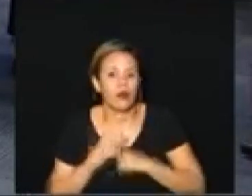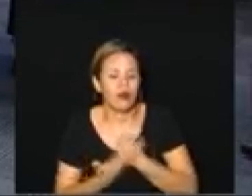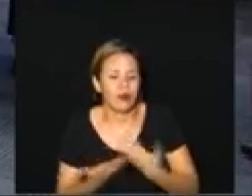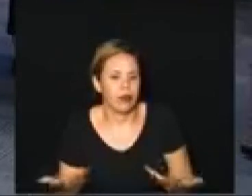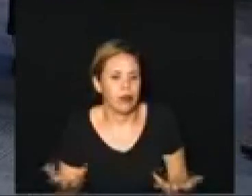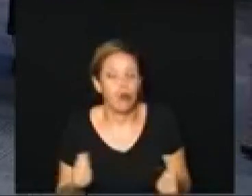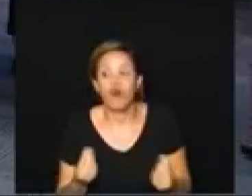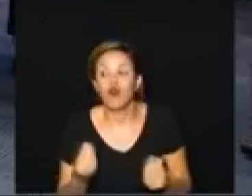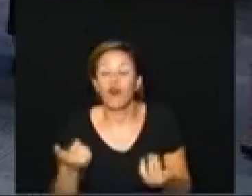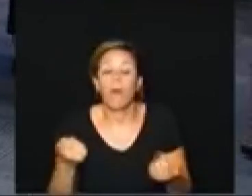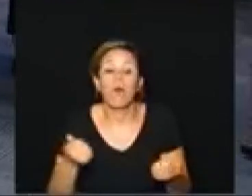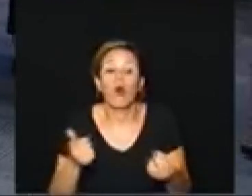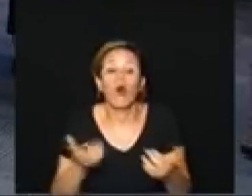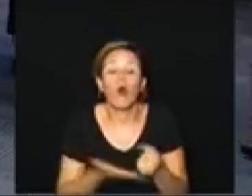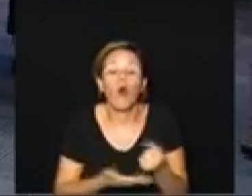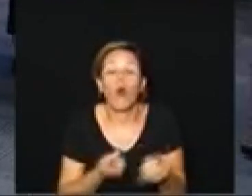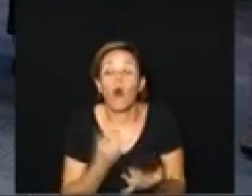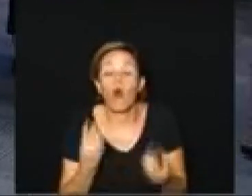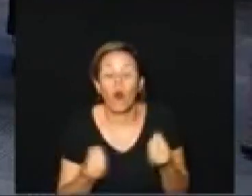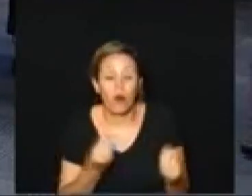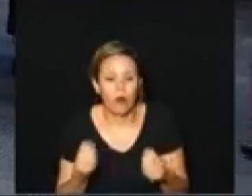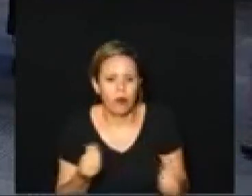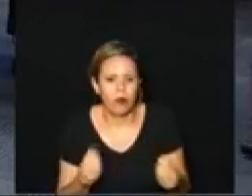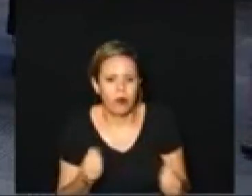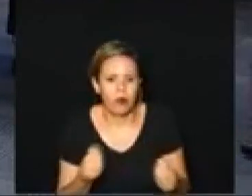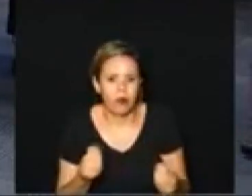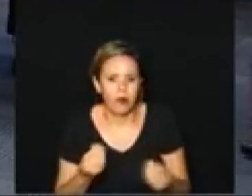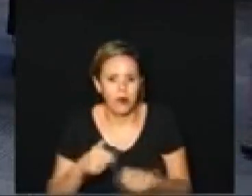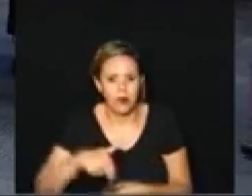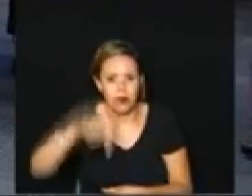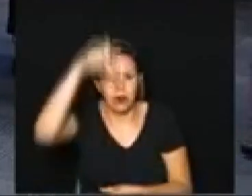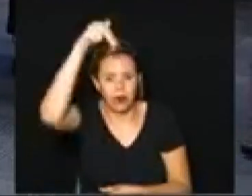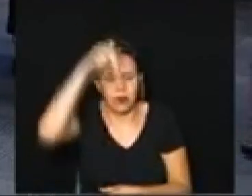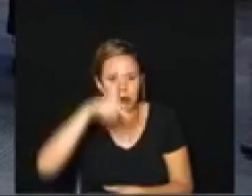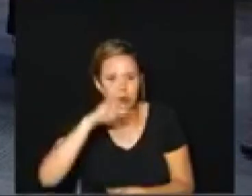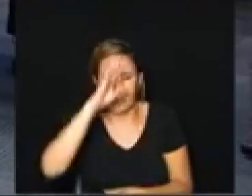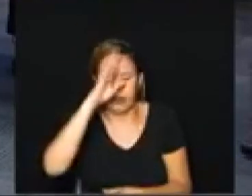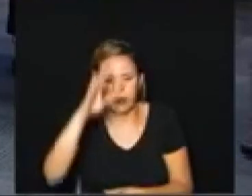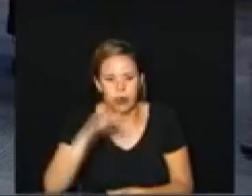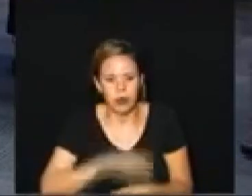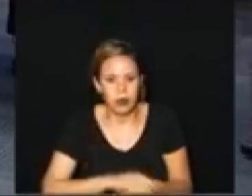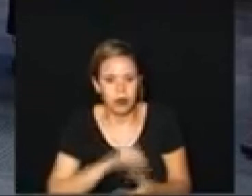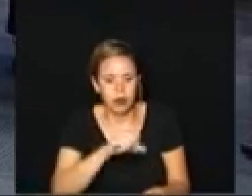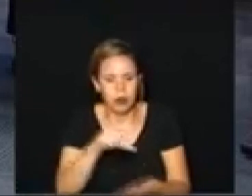né? A gente viu nesse estudo do Ibope que a região norte, principalmente